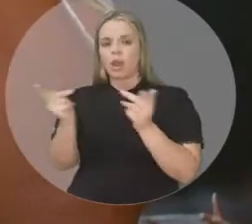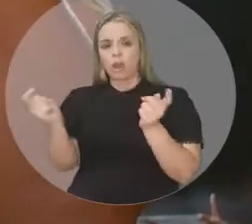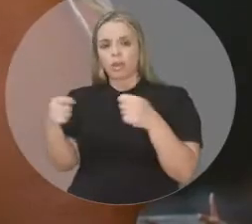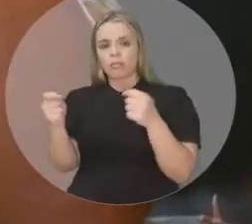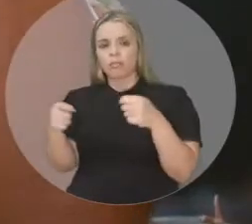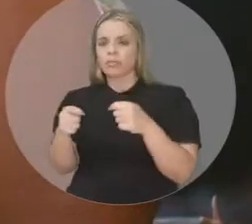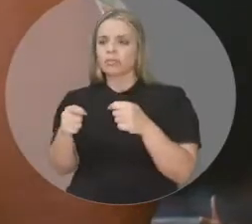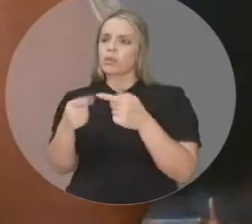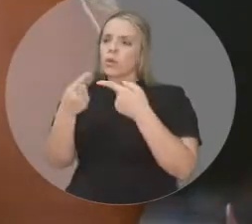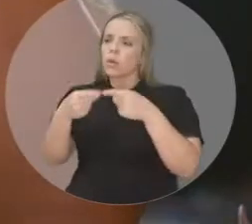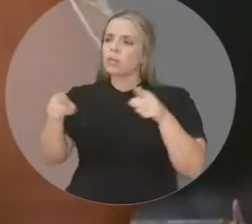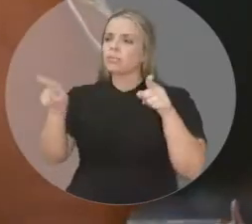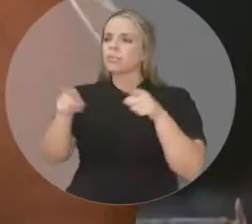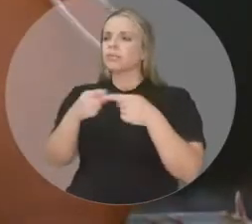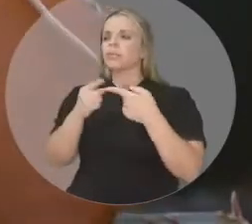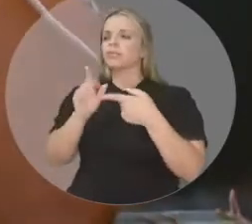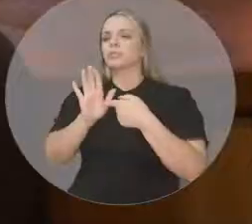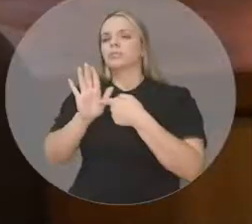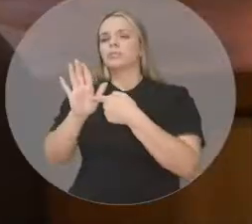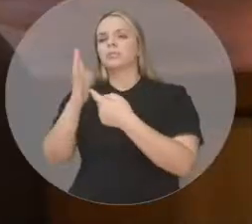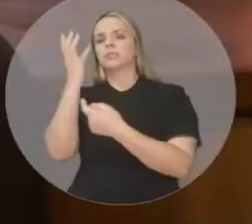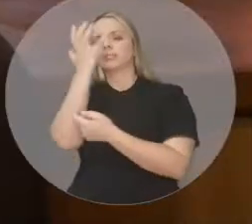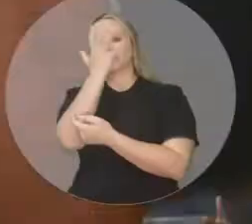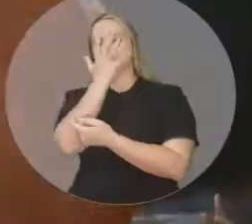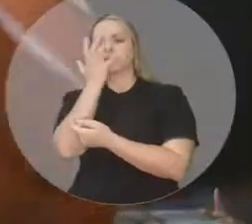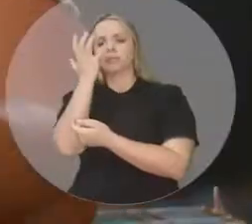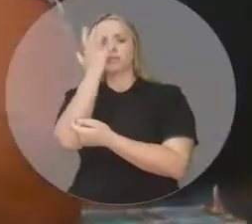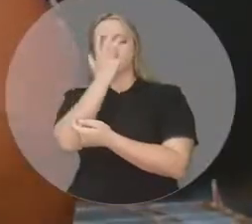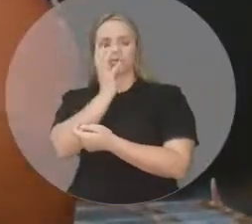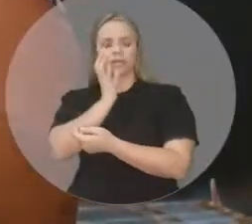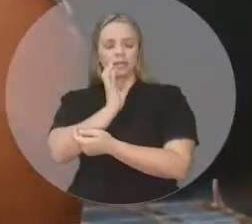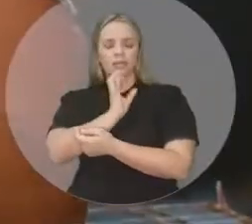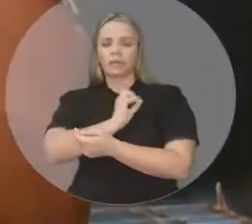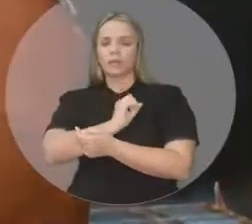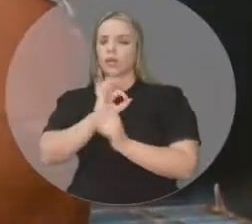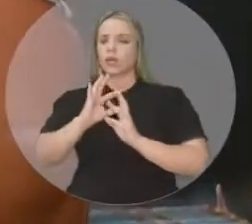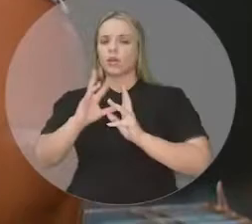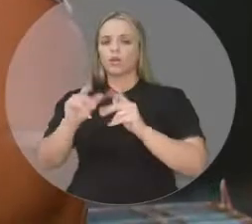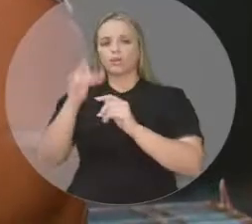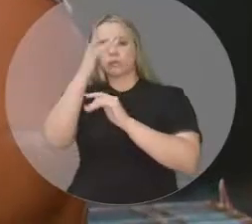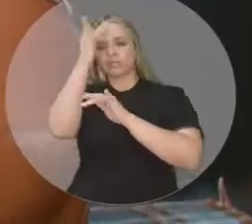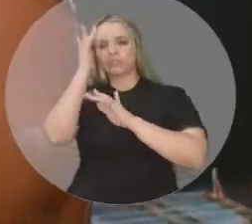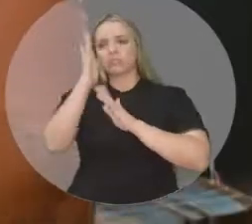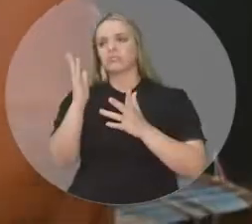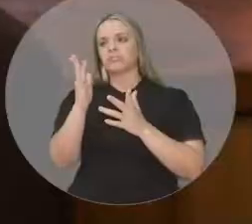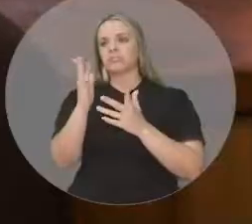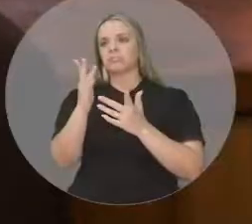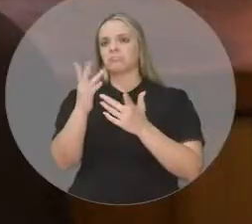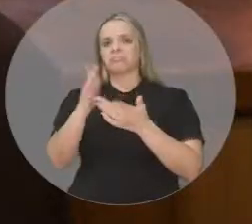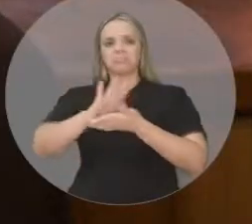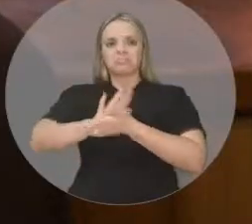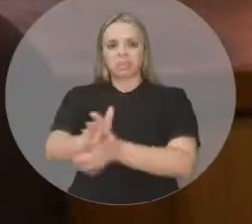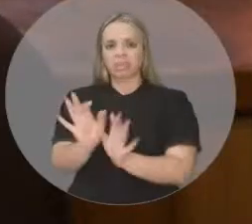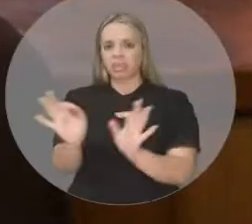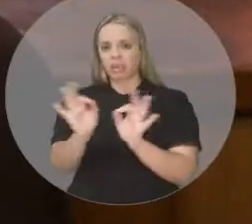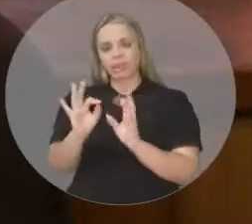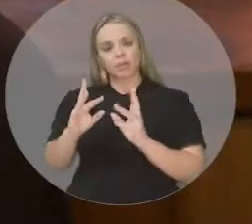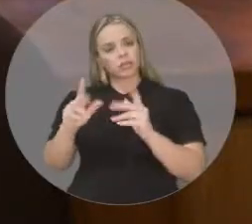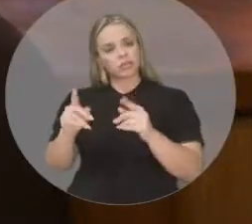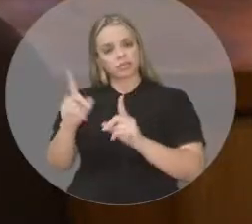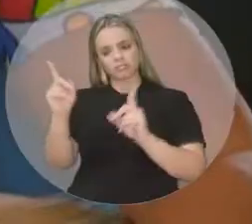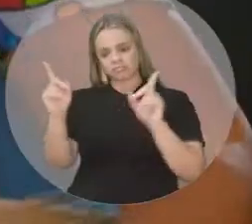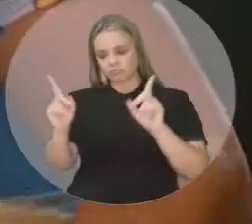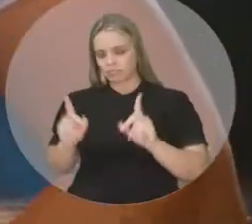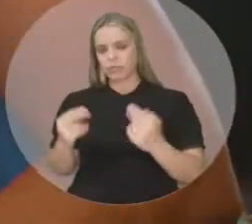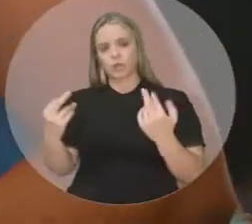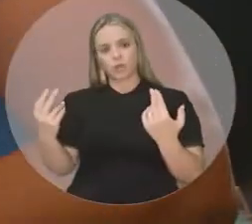boi, né? Tem o carimbó, é muito forte. A diversidade cultural brasileira é algo fascinante. Né? A única